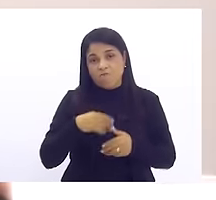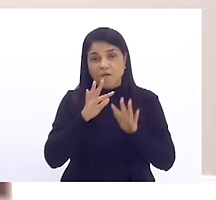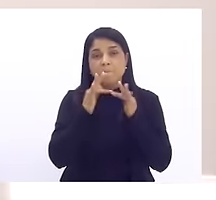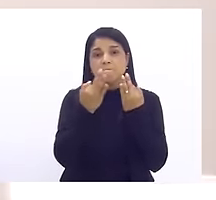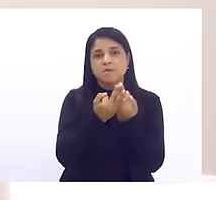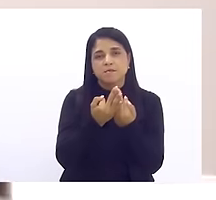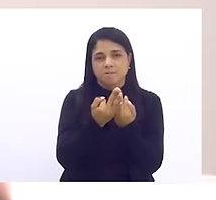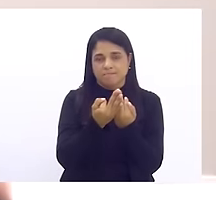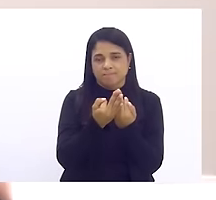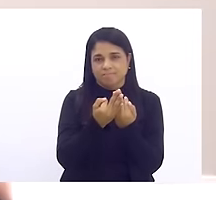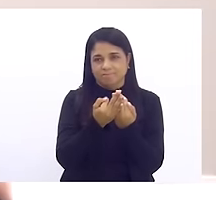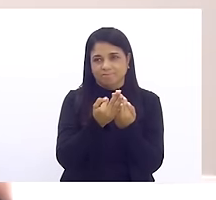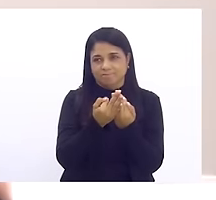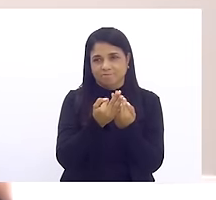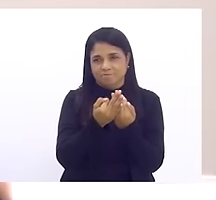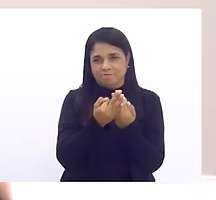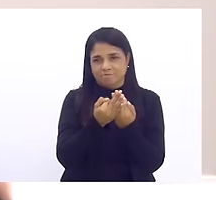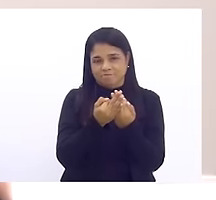injustiça